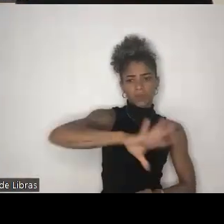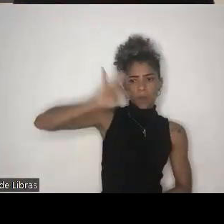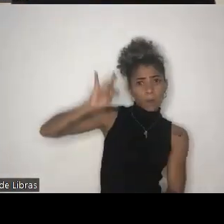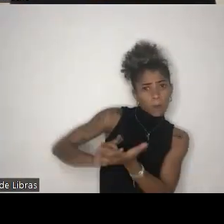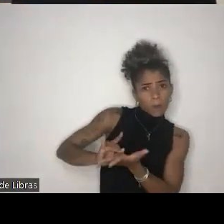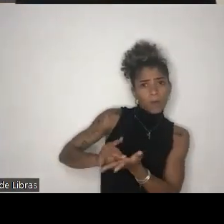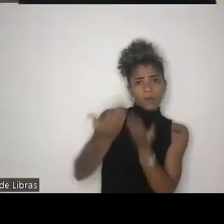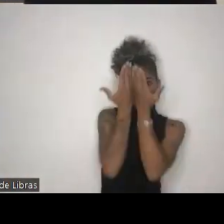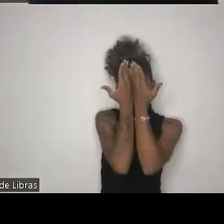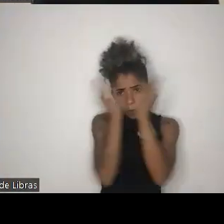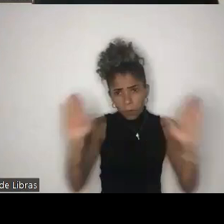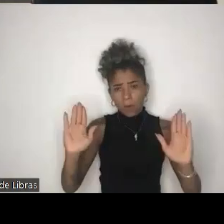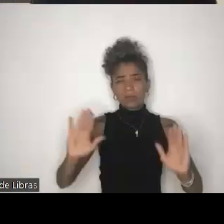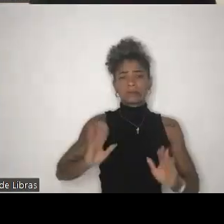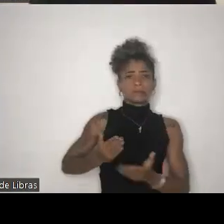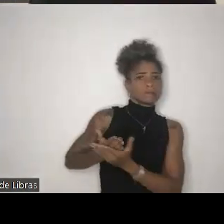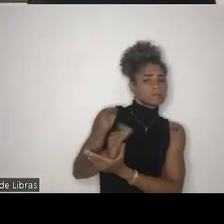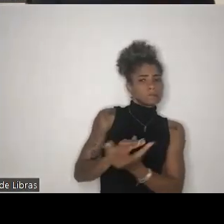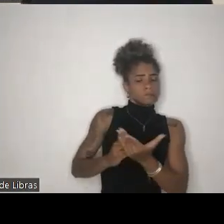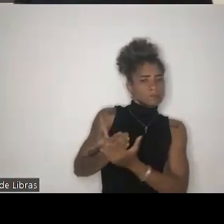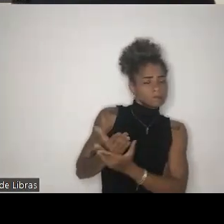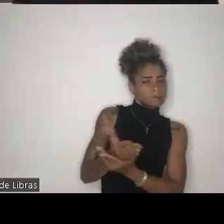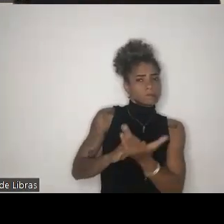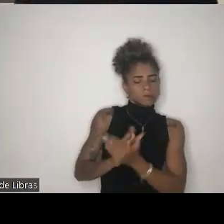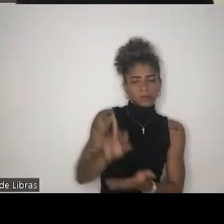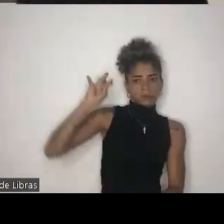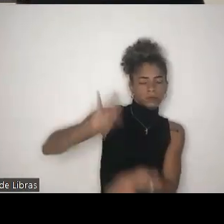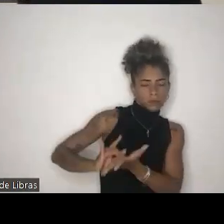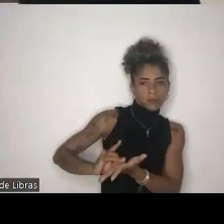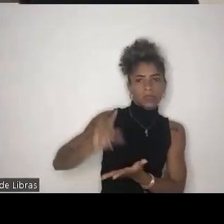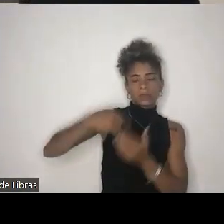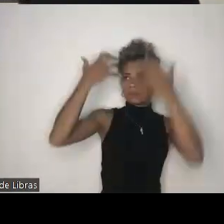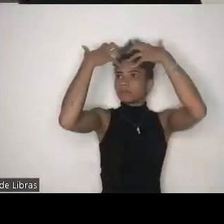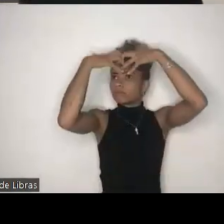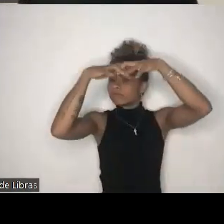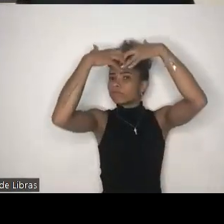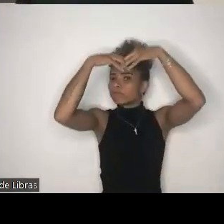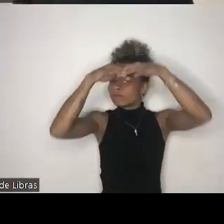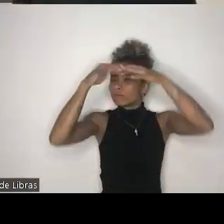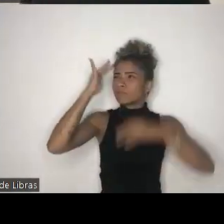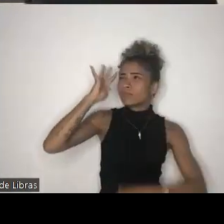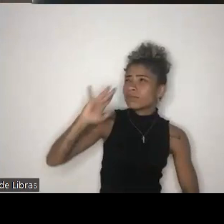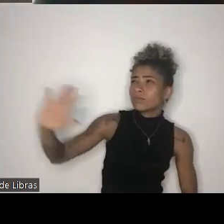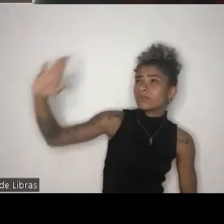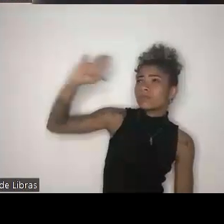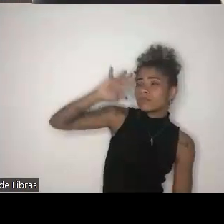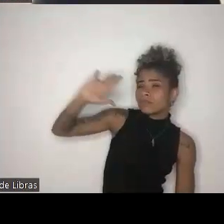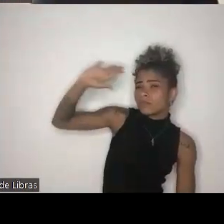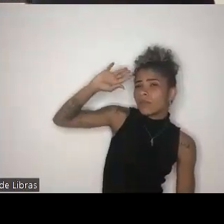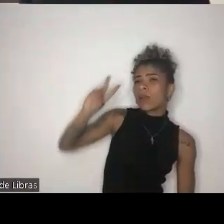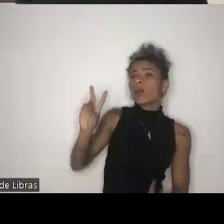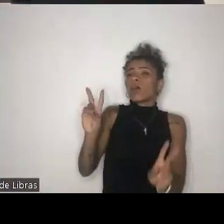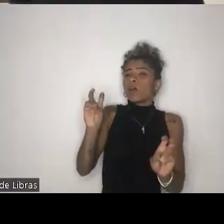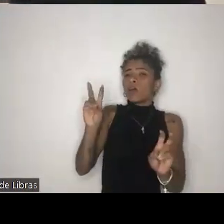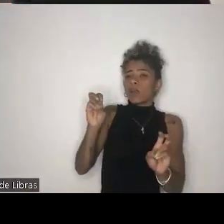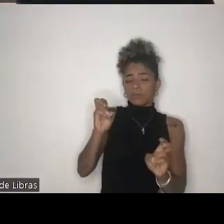desconforto em relação a realidade e nessa reflexão filosófica entre essa relação de